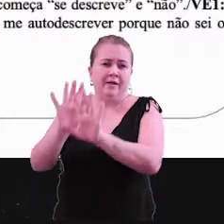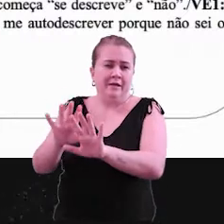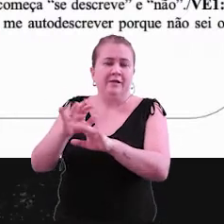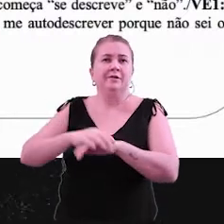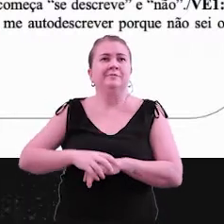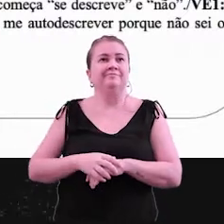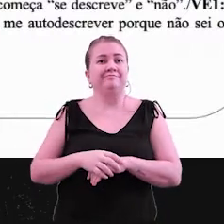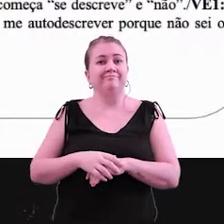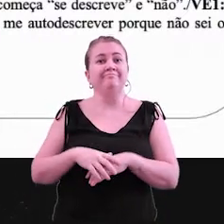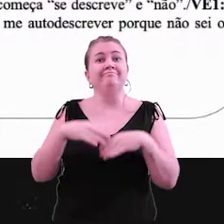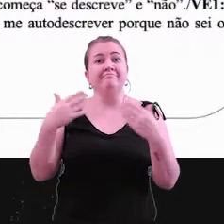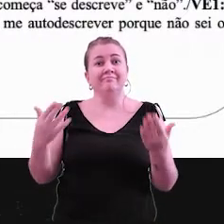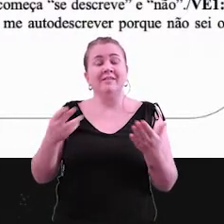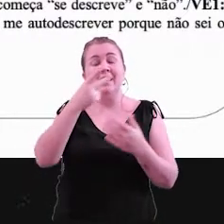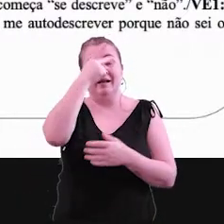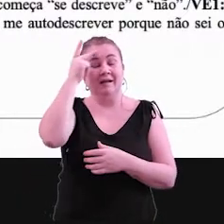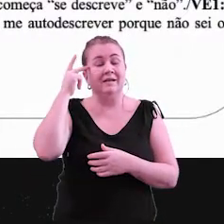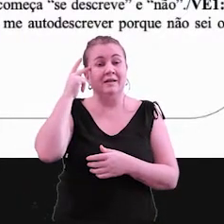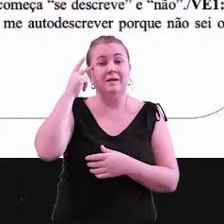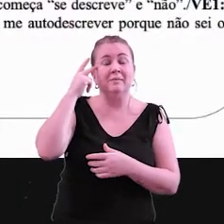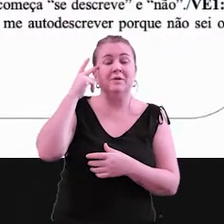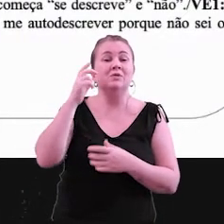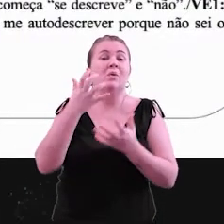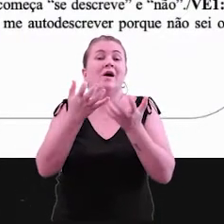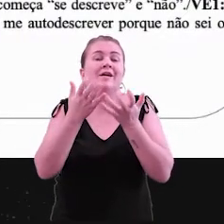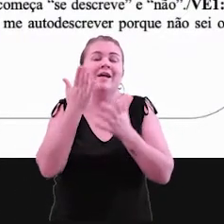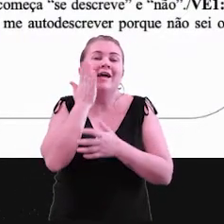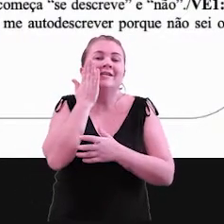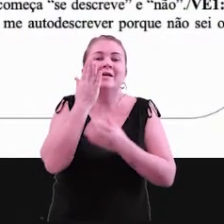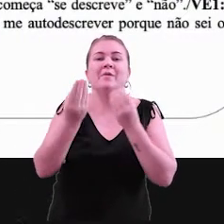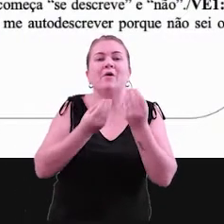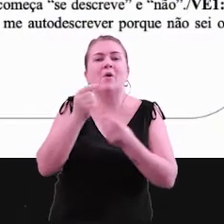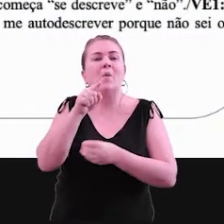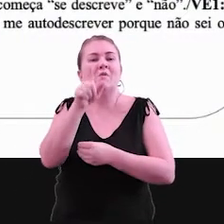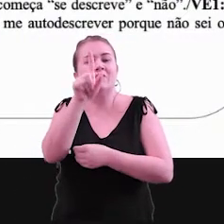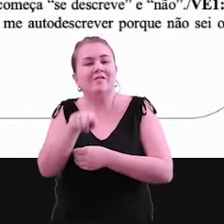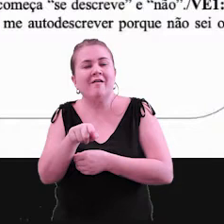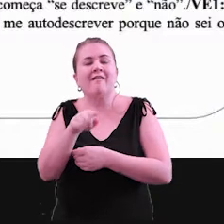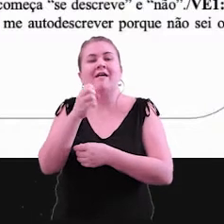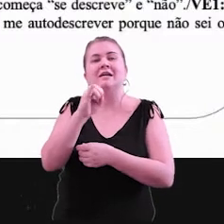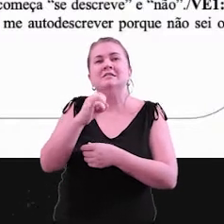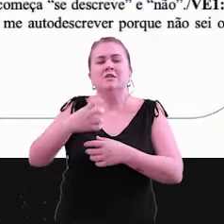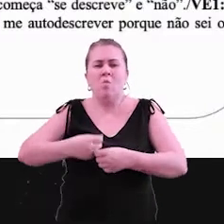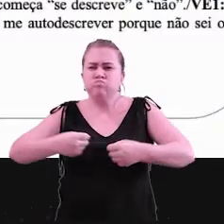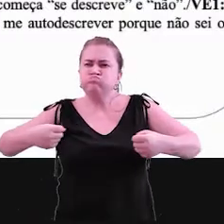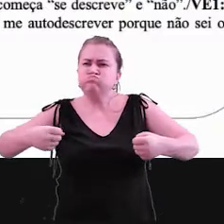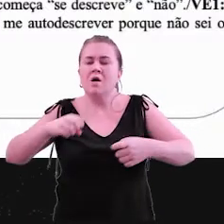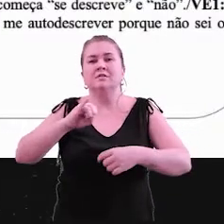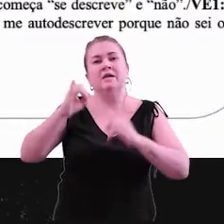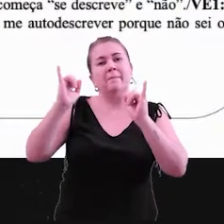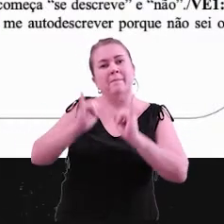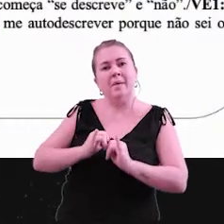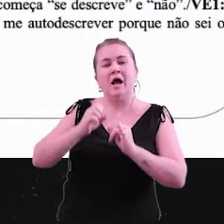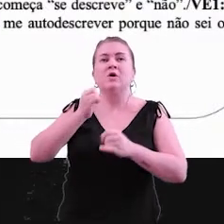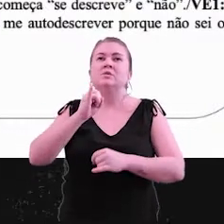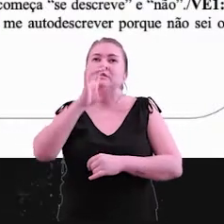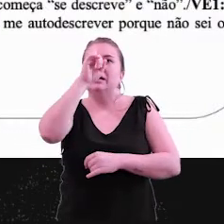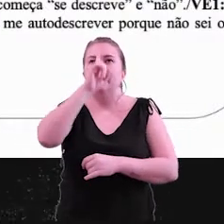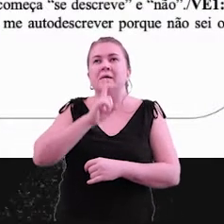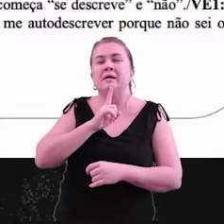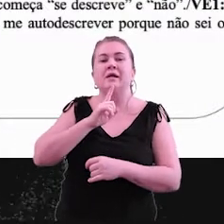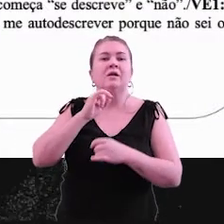saber se você é louro, se você é gordo, e o mediador falou, depois que, se vocês quiserem, vocês podem me